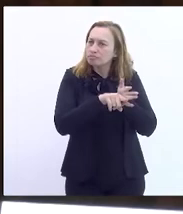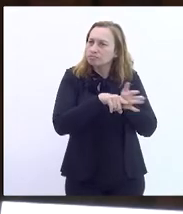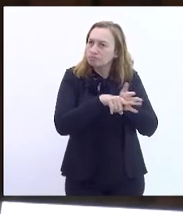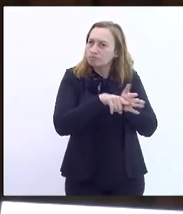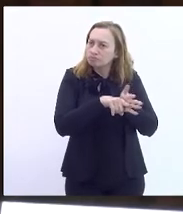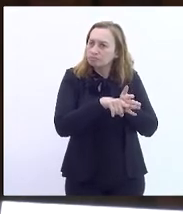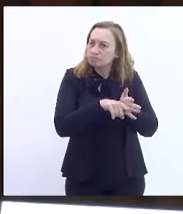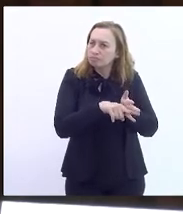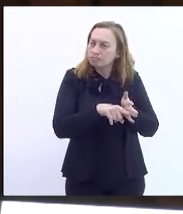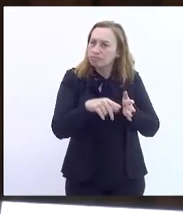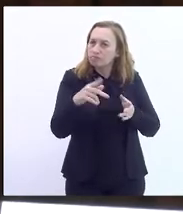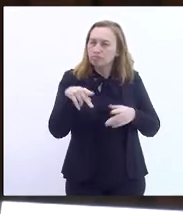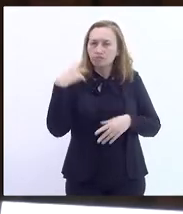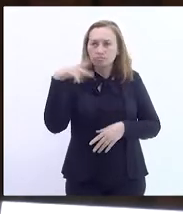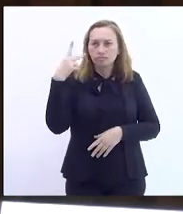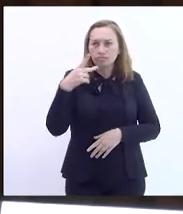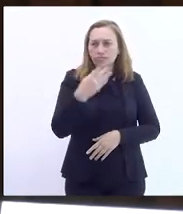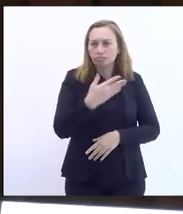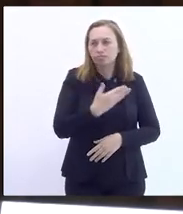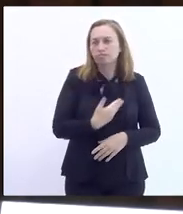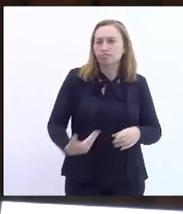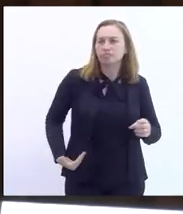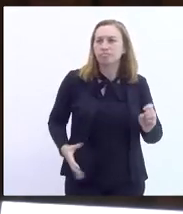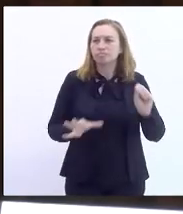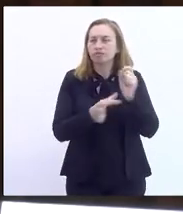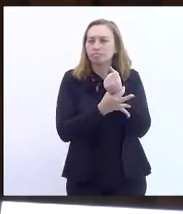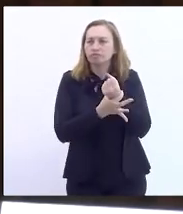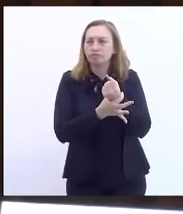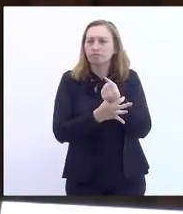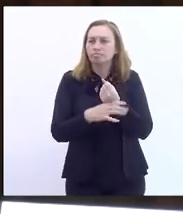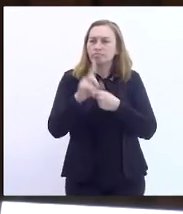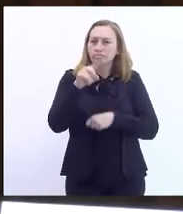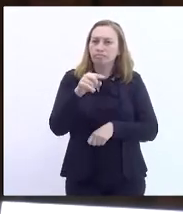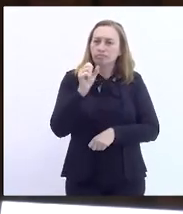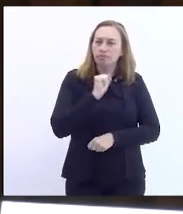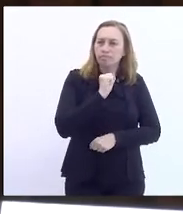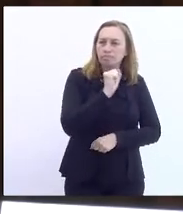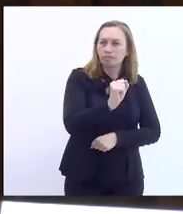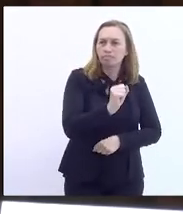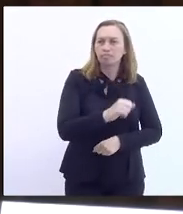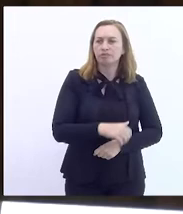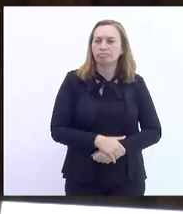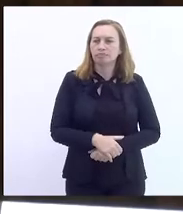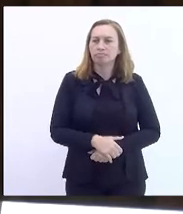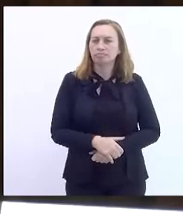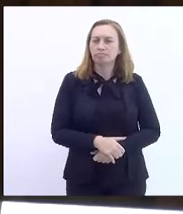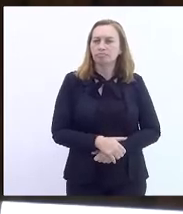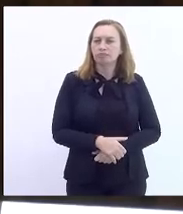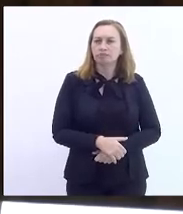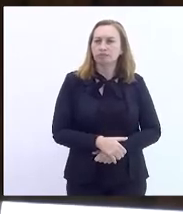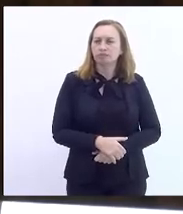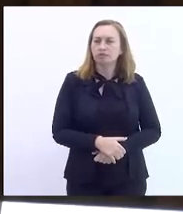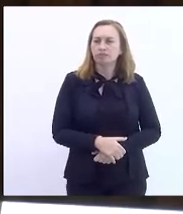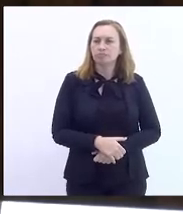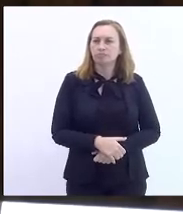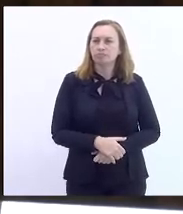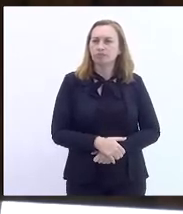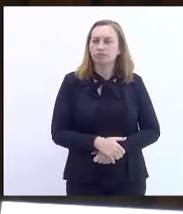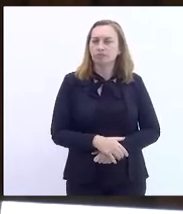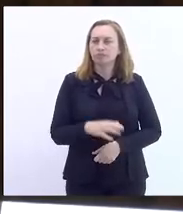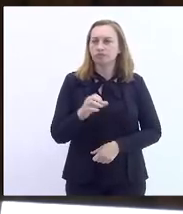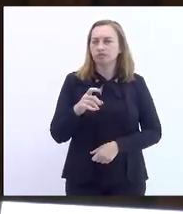a sua política pública de segurança que a genocida o que tem como